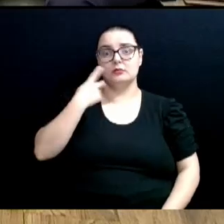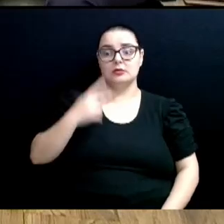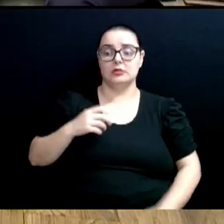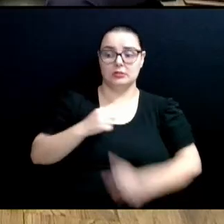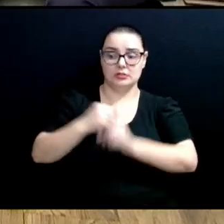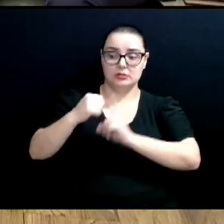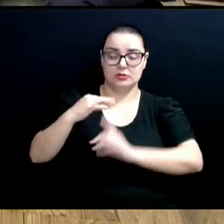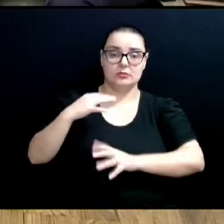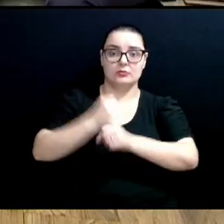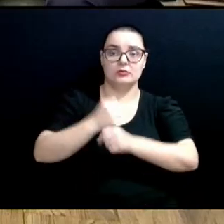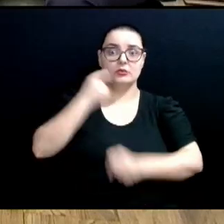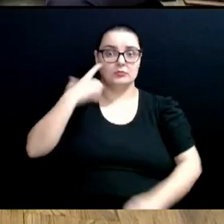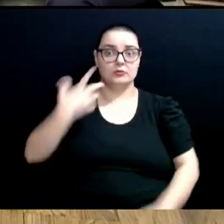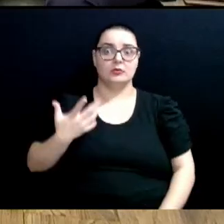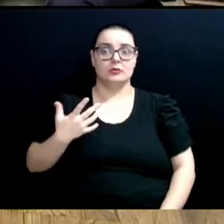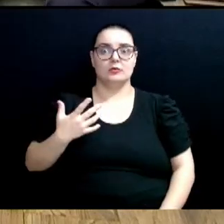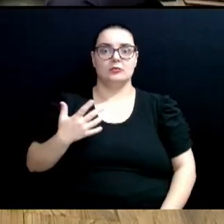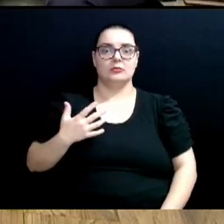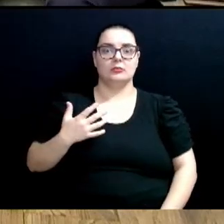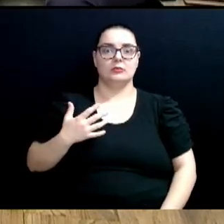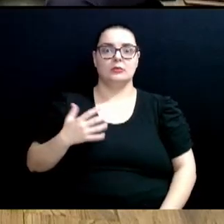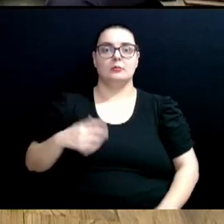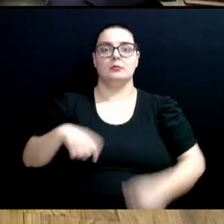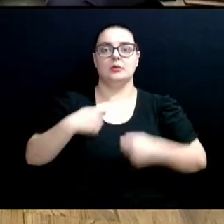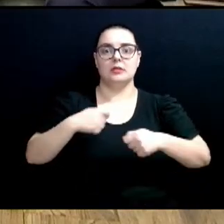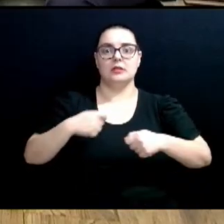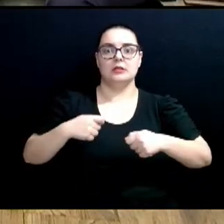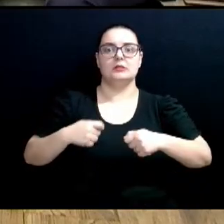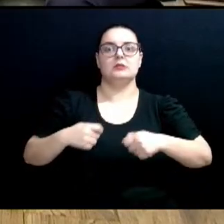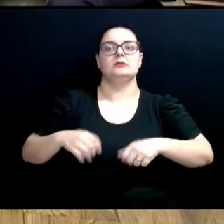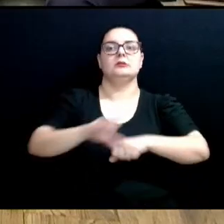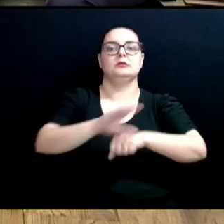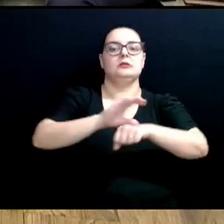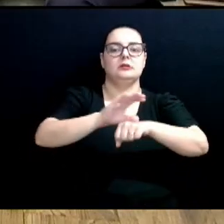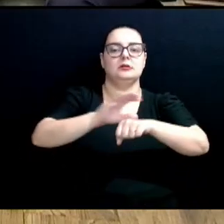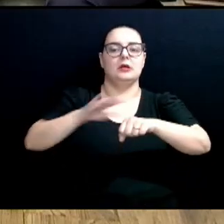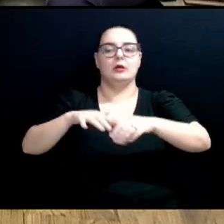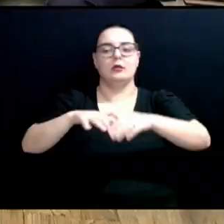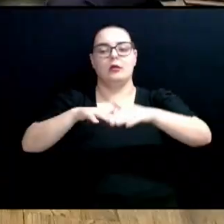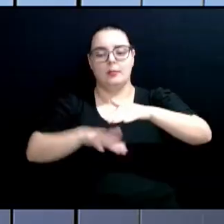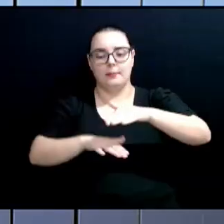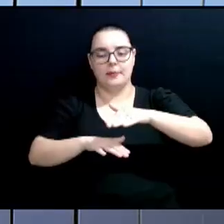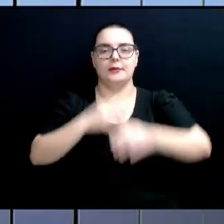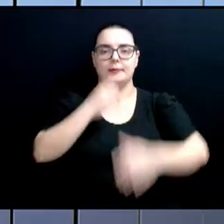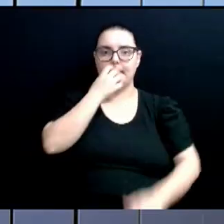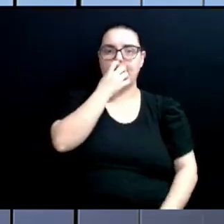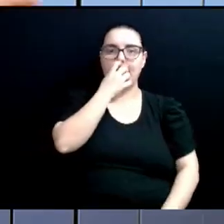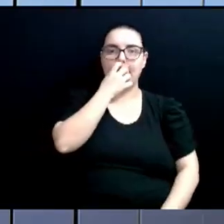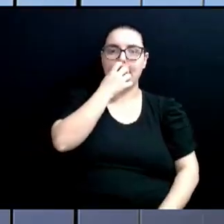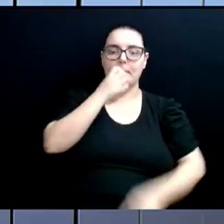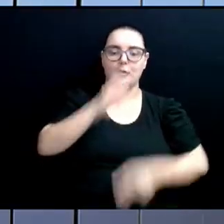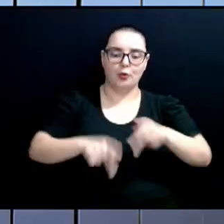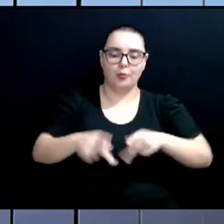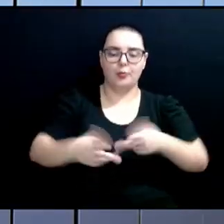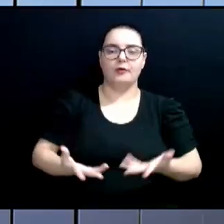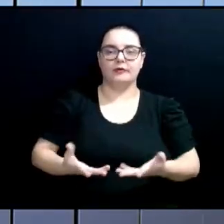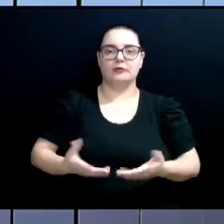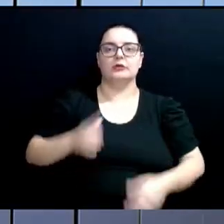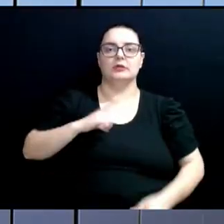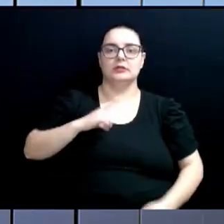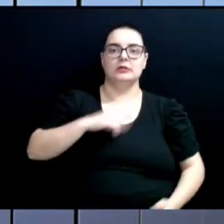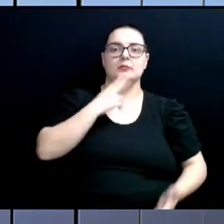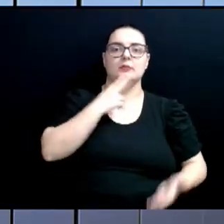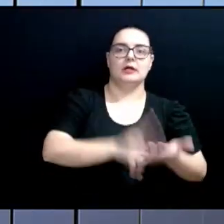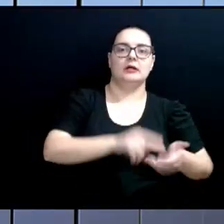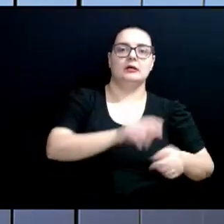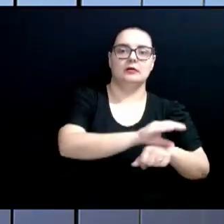estar sob uma Constituição, ou seja, uma carta constitucional que tem a sua legitimidade emanada,